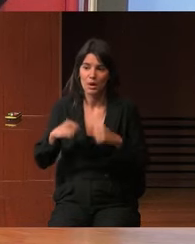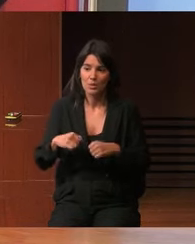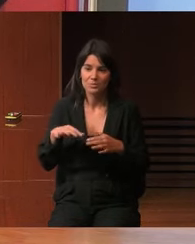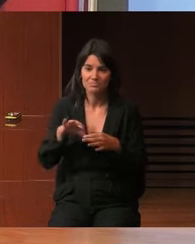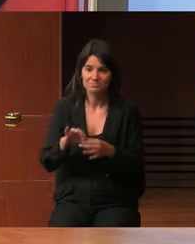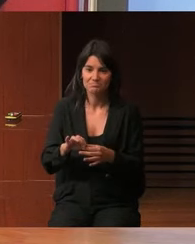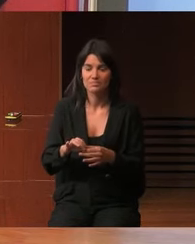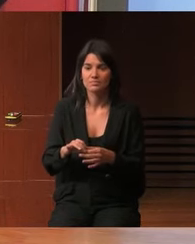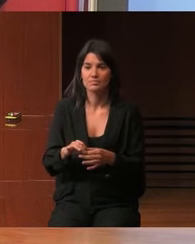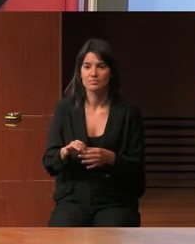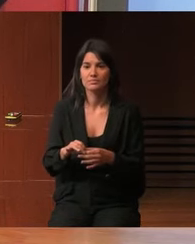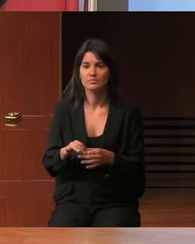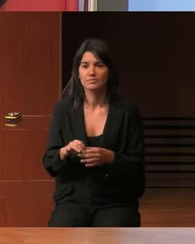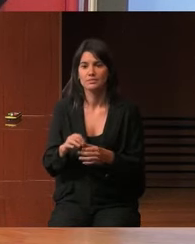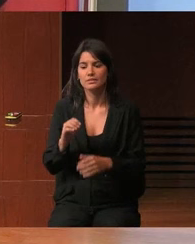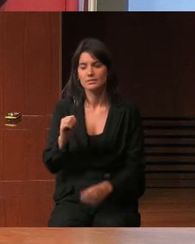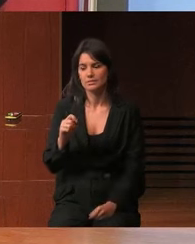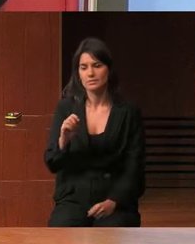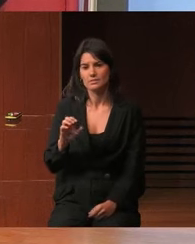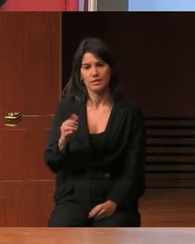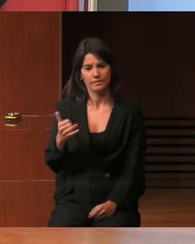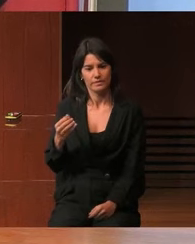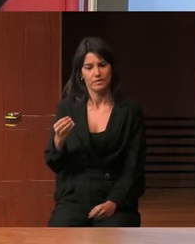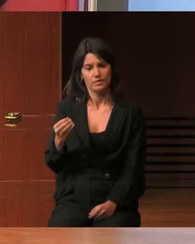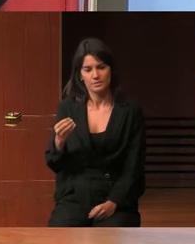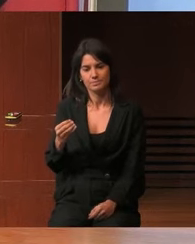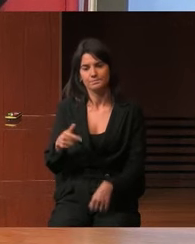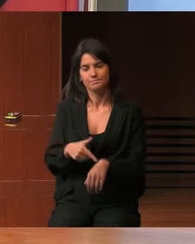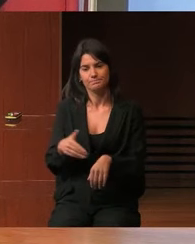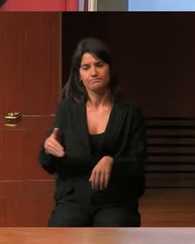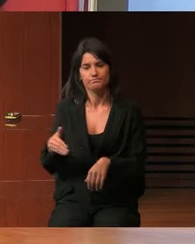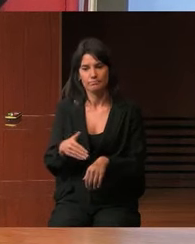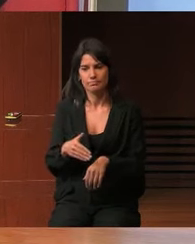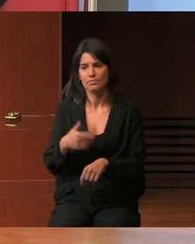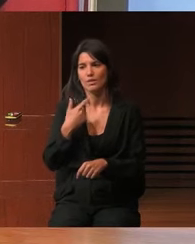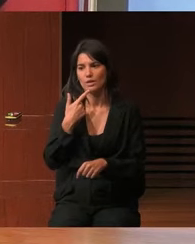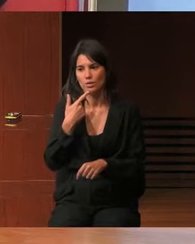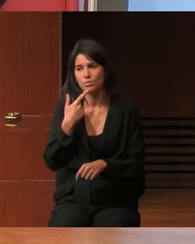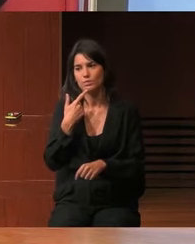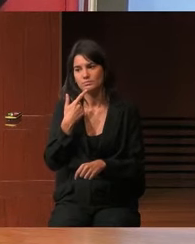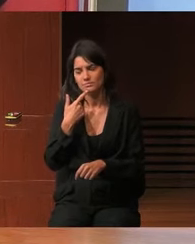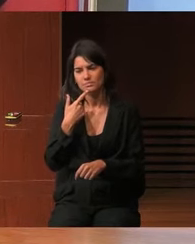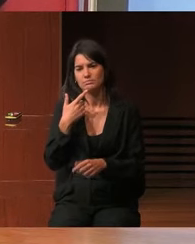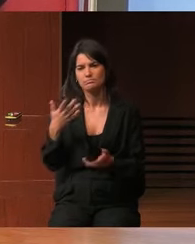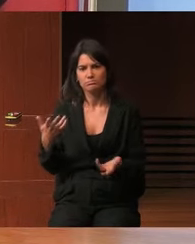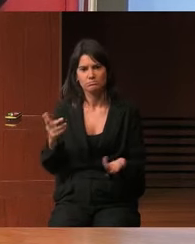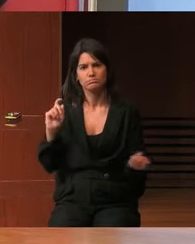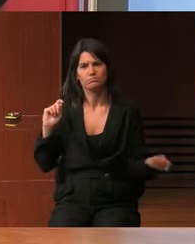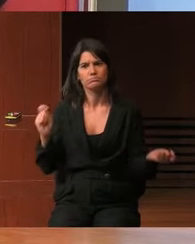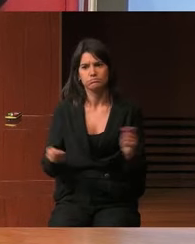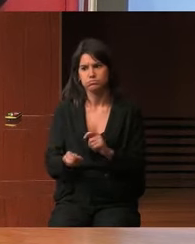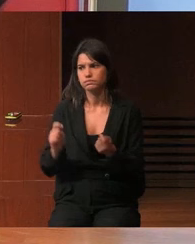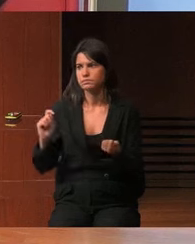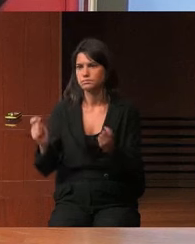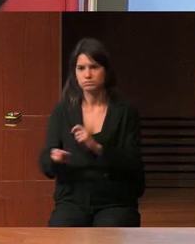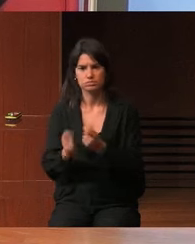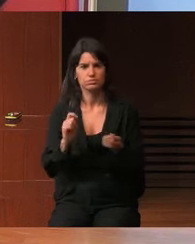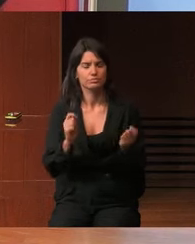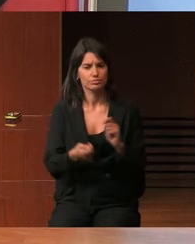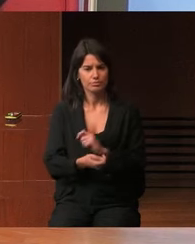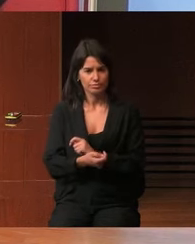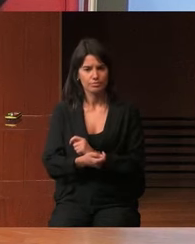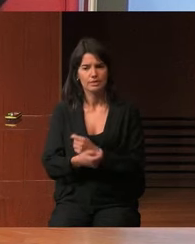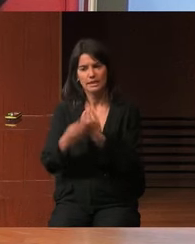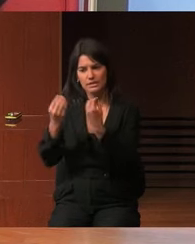isso, que no século XX, digamos assim, que foi um século de grandes revoluções pedagógicas e